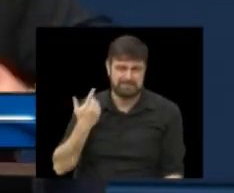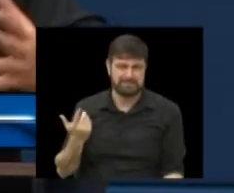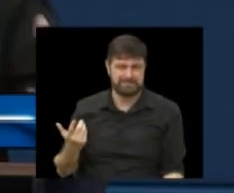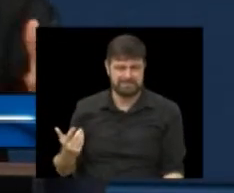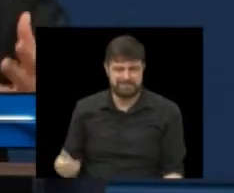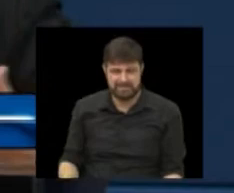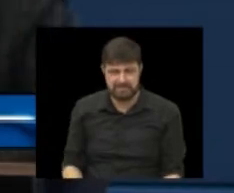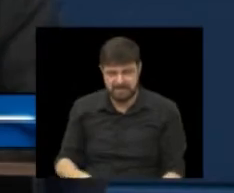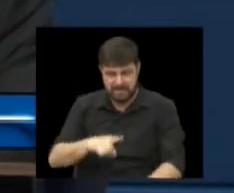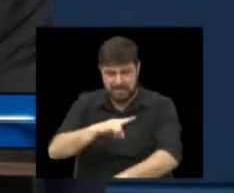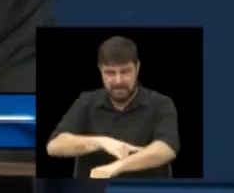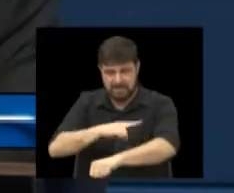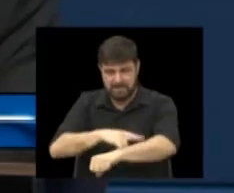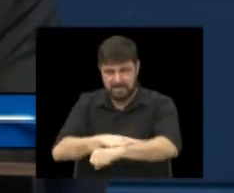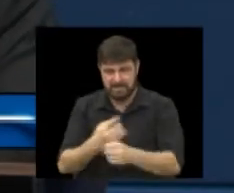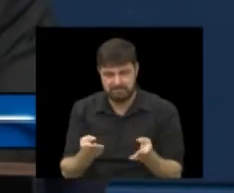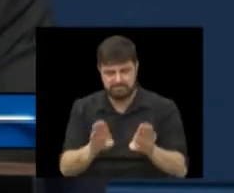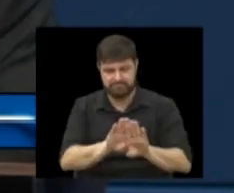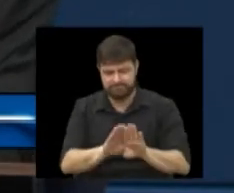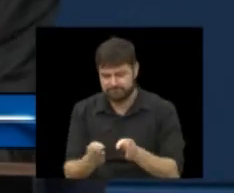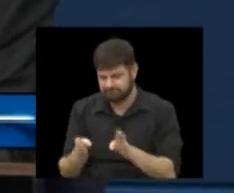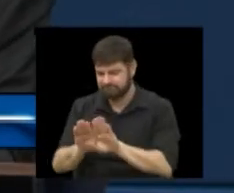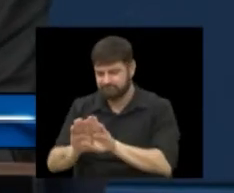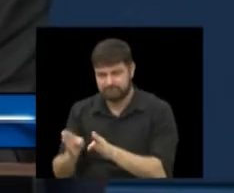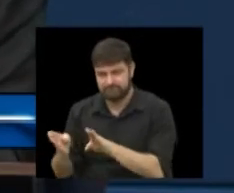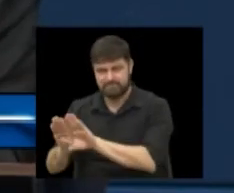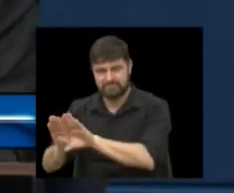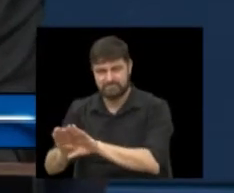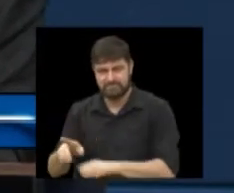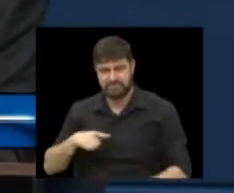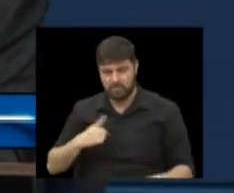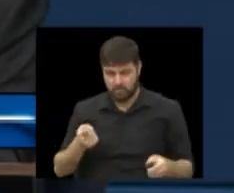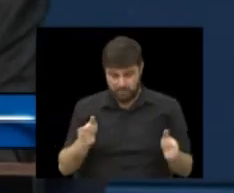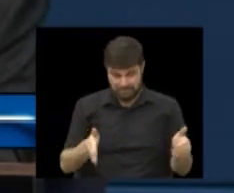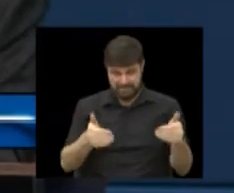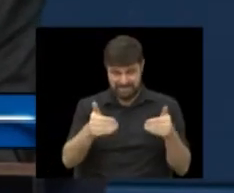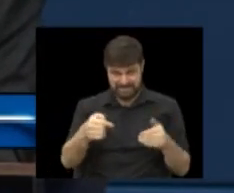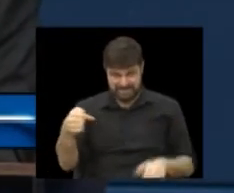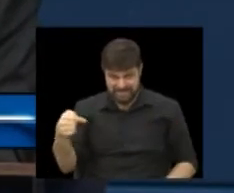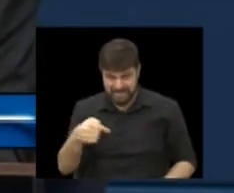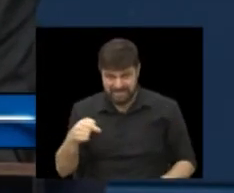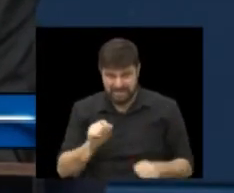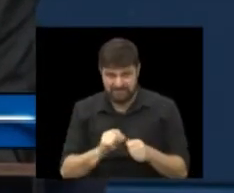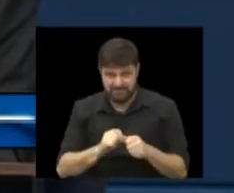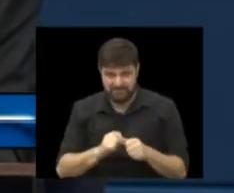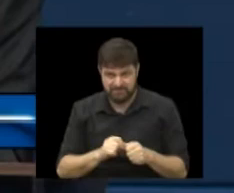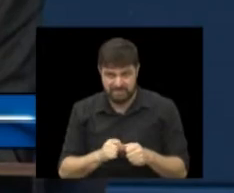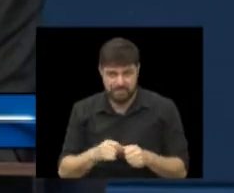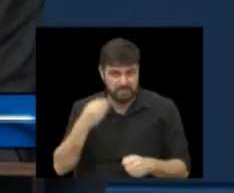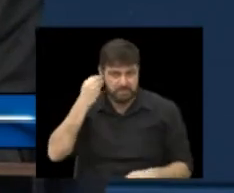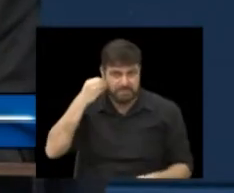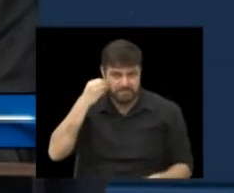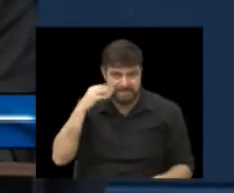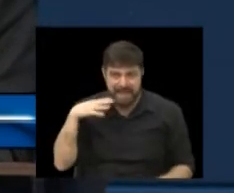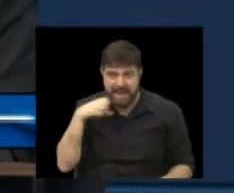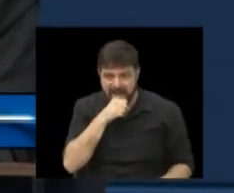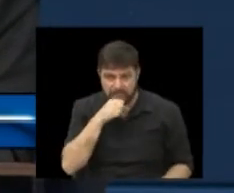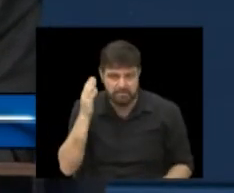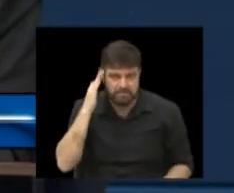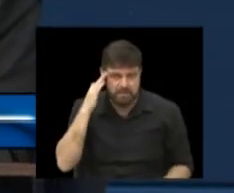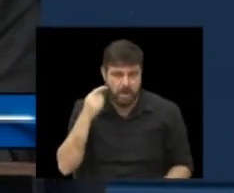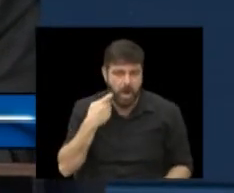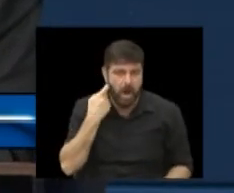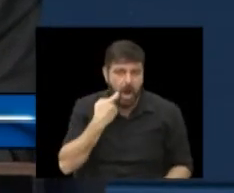banheiros, vários banheiros estão interditados. Tem uma sala onde é feito o teste rápido. Teste rápido